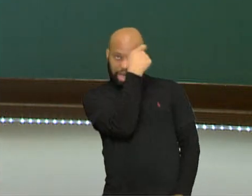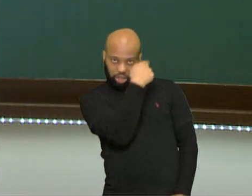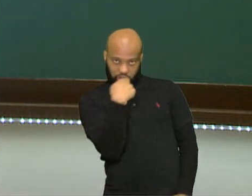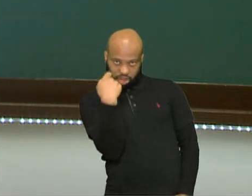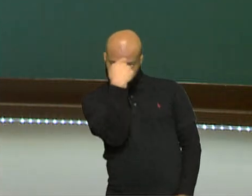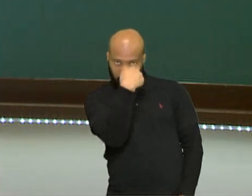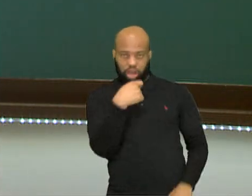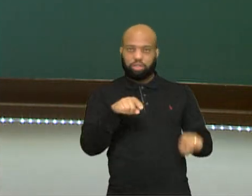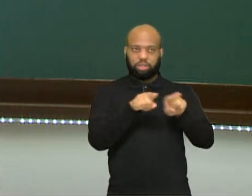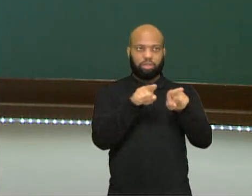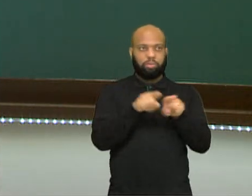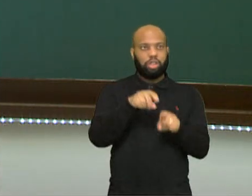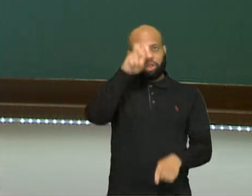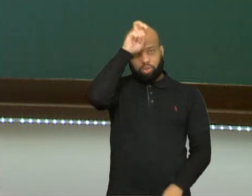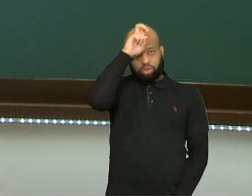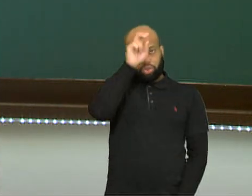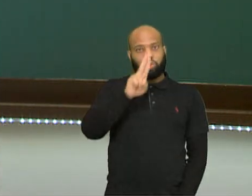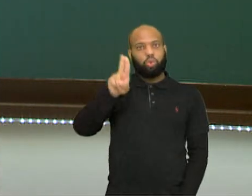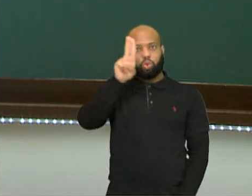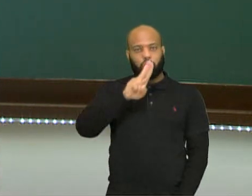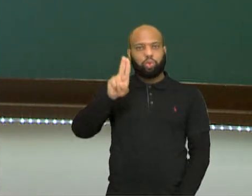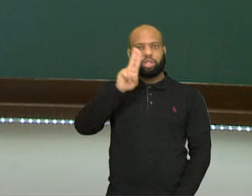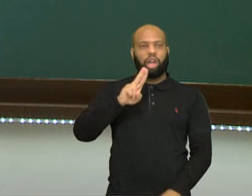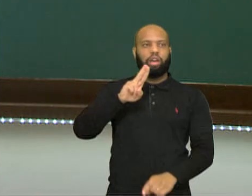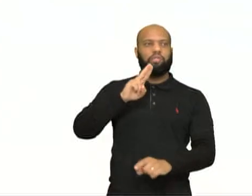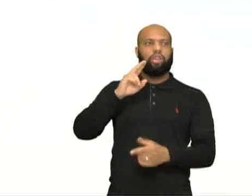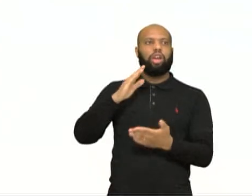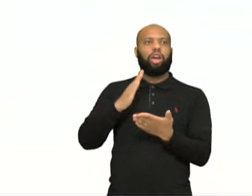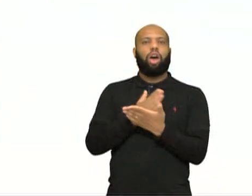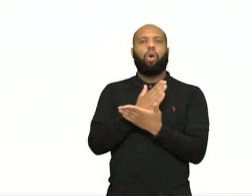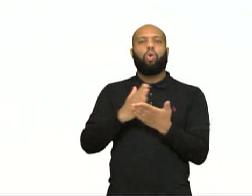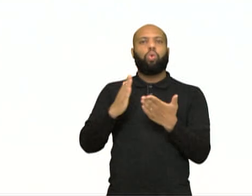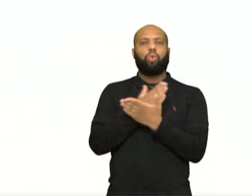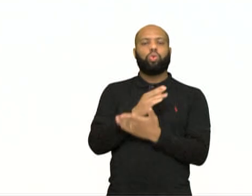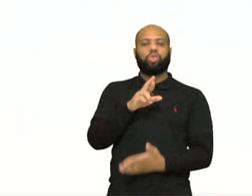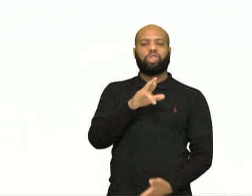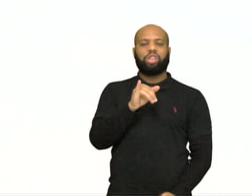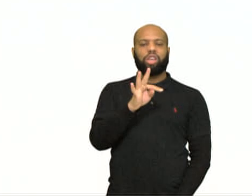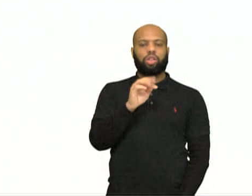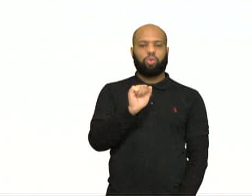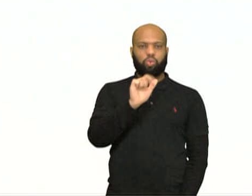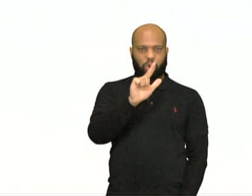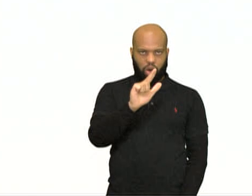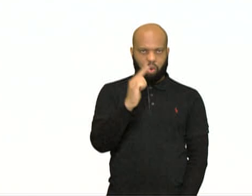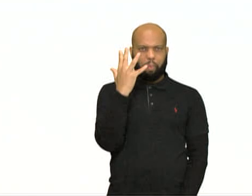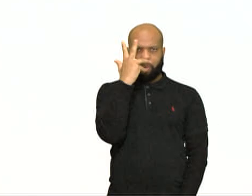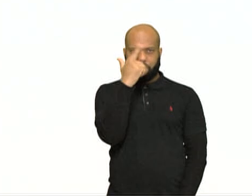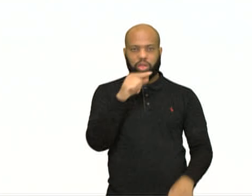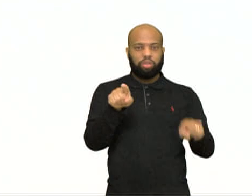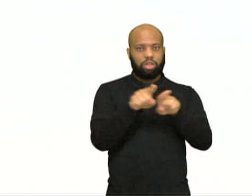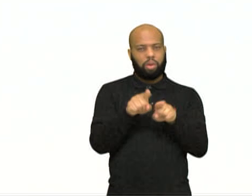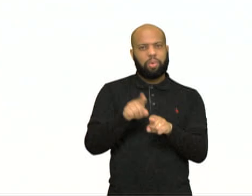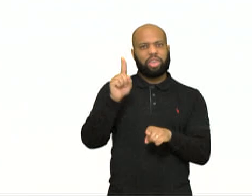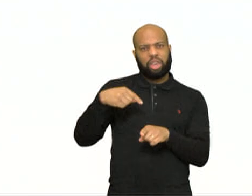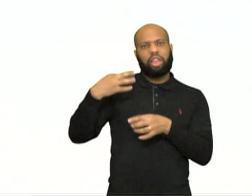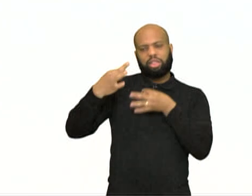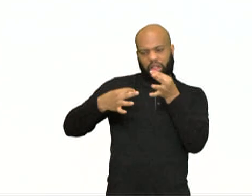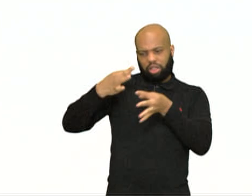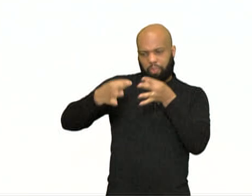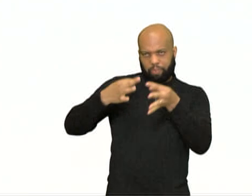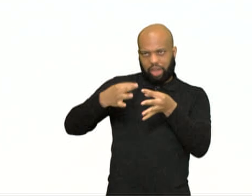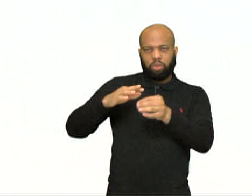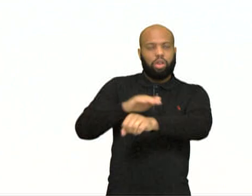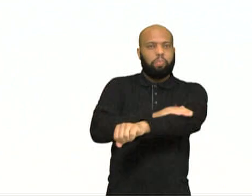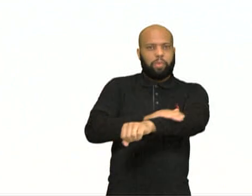né, no Egito era utilizada em rituais de passagem para embelezar e também como forma de tratamentos. Então eles faziam um tratamento para a